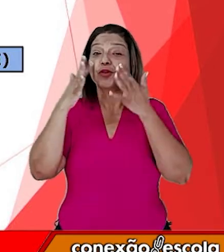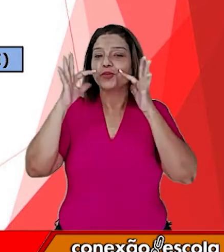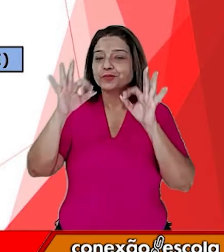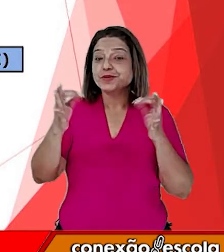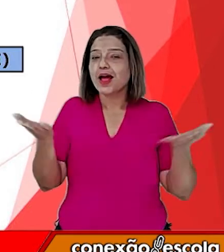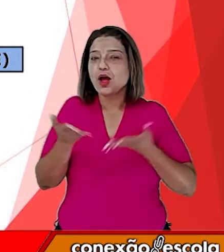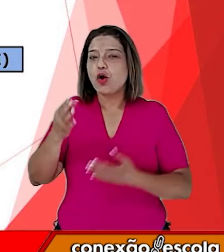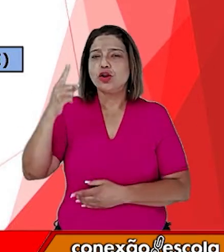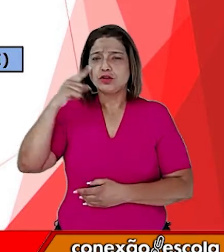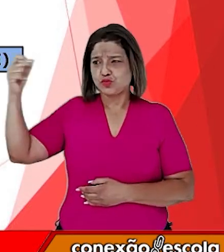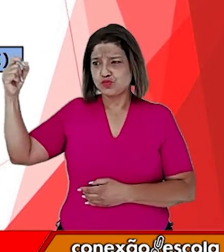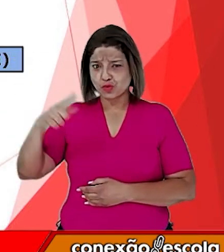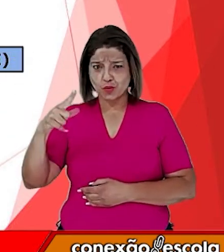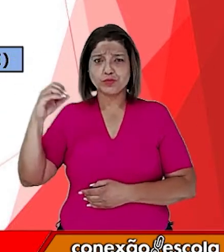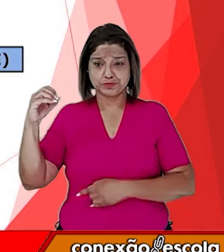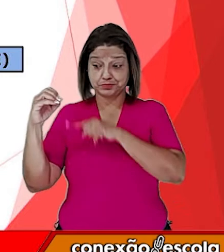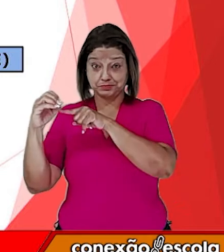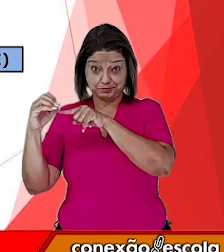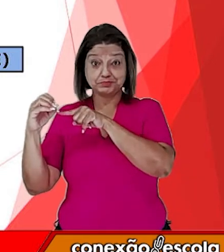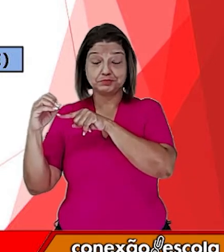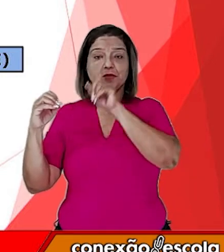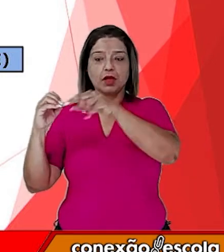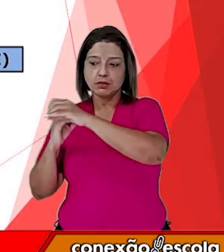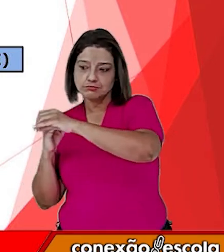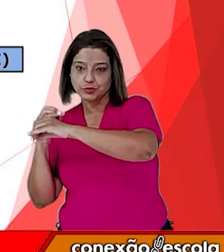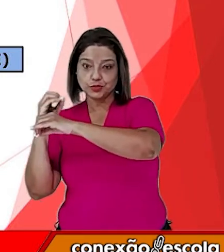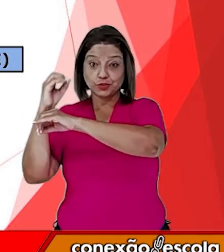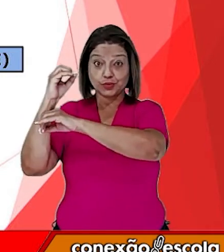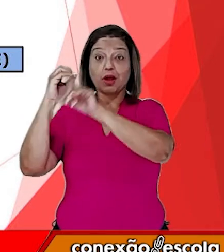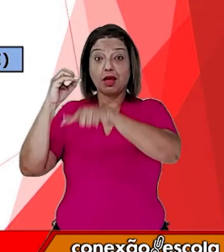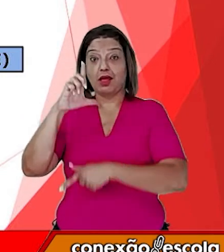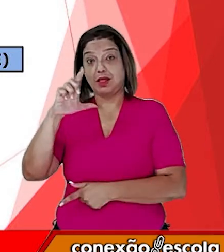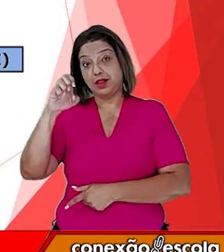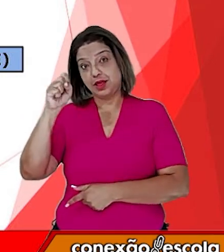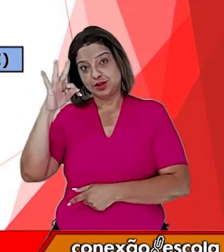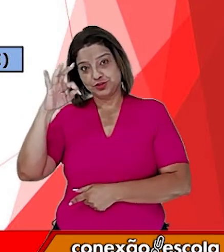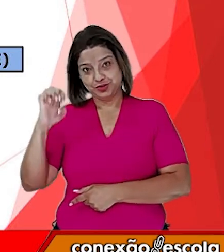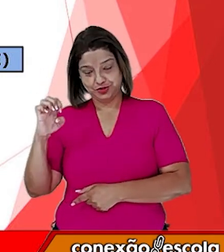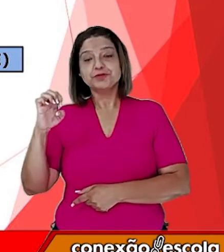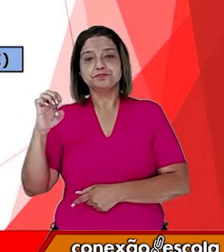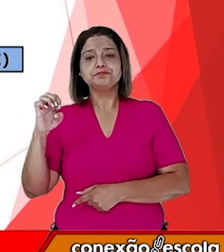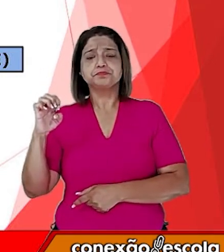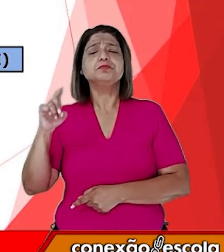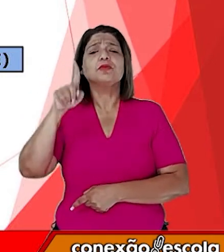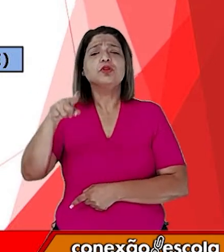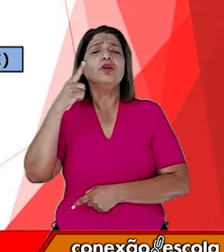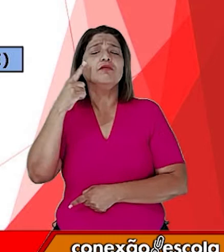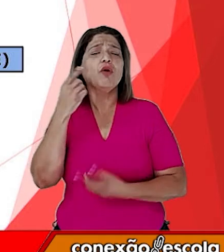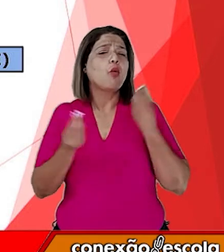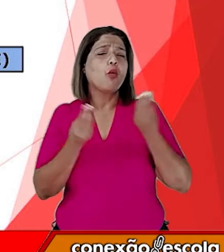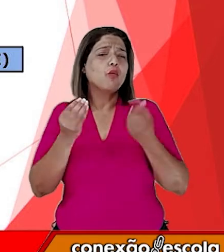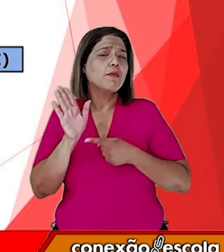Observe o Sol nascente. O Sol nasceu no leste. Com base